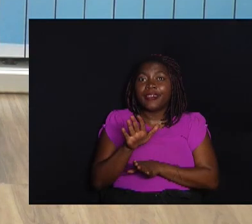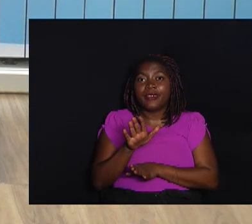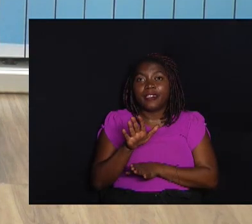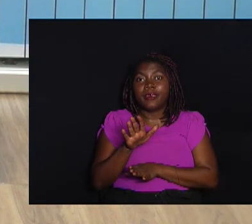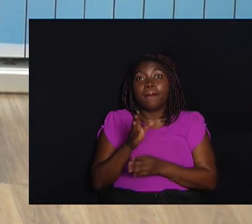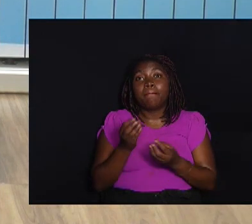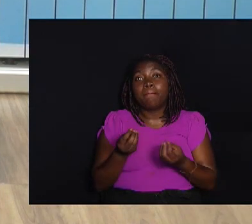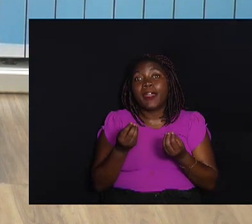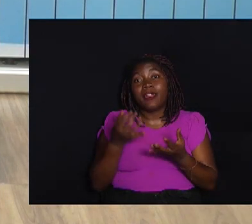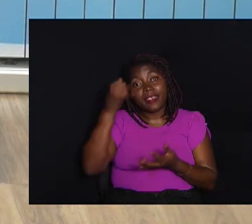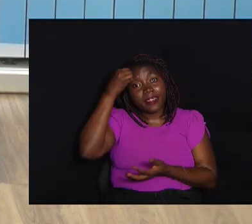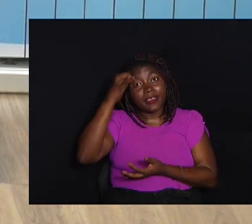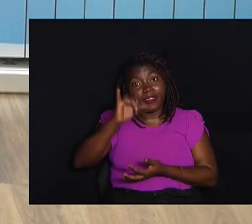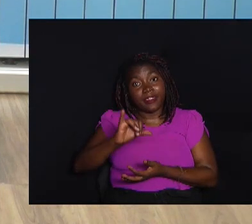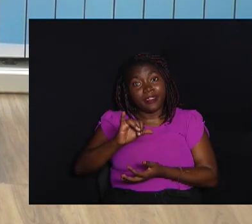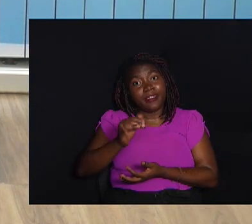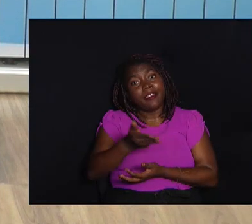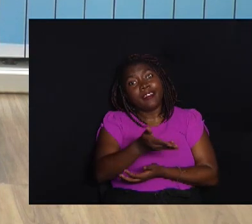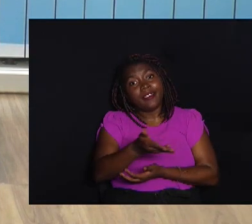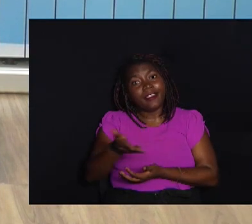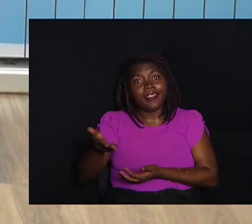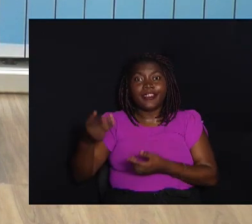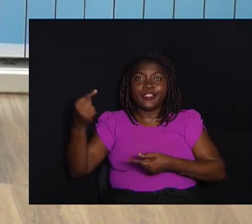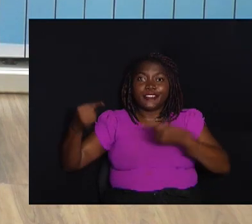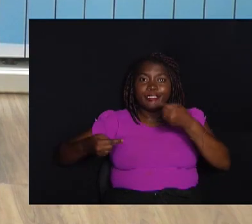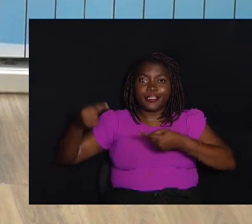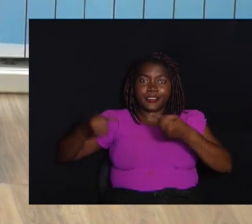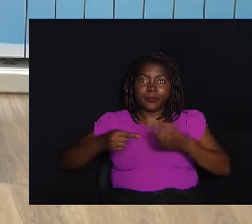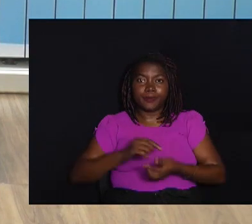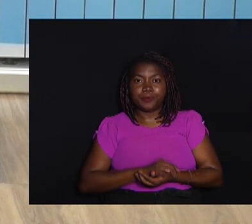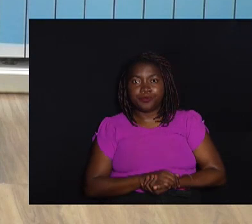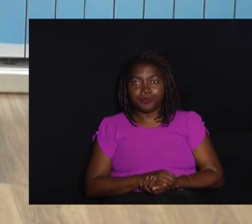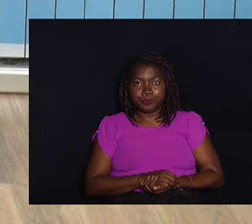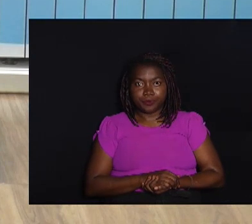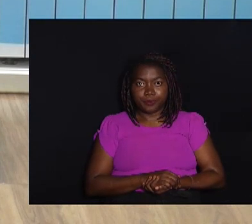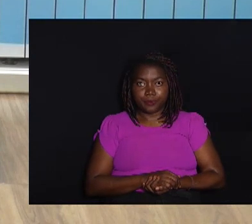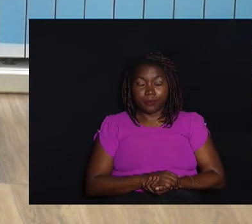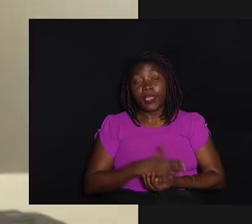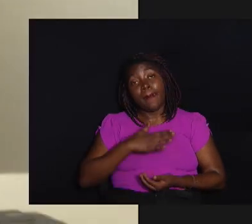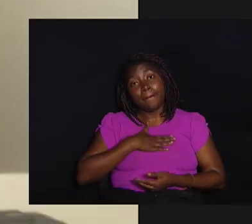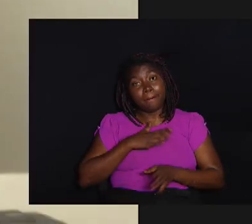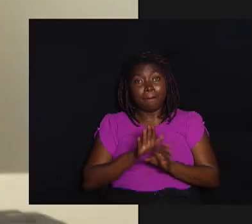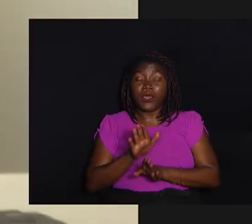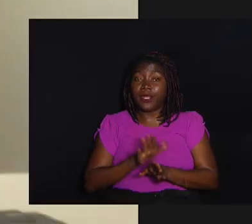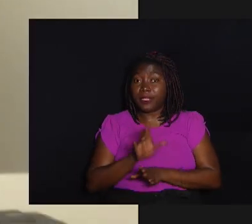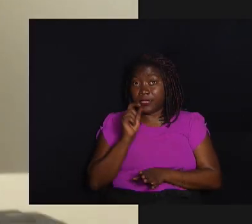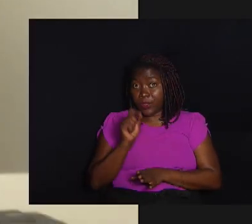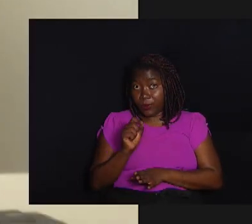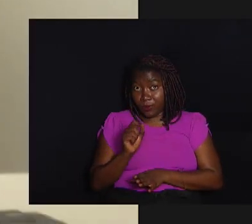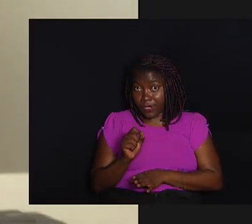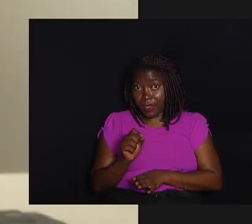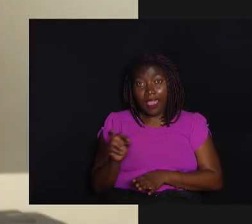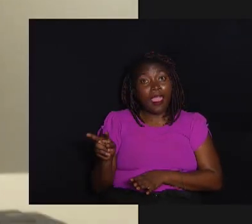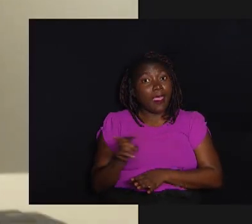que sejam evitados esses tipos de conflitos. A minha orientação é, as partes